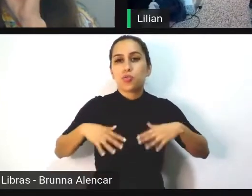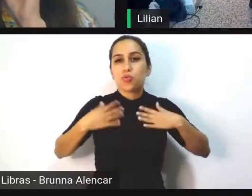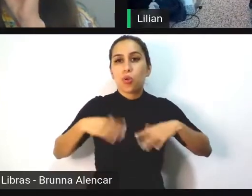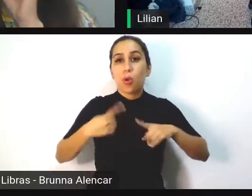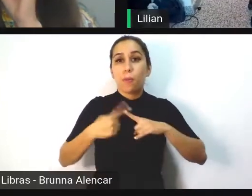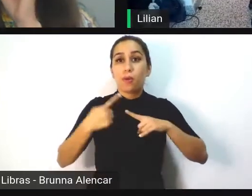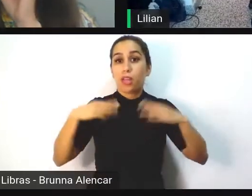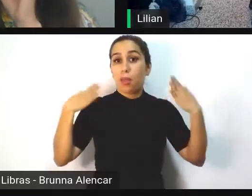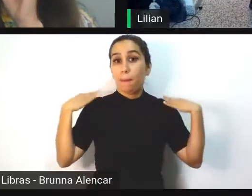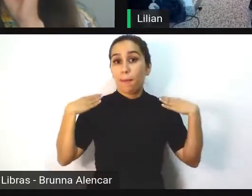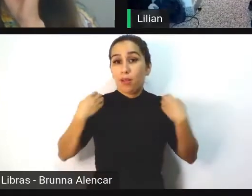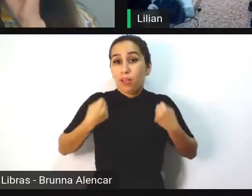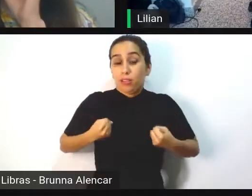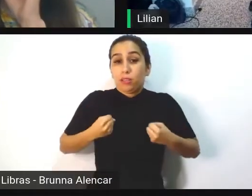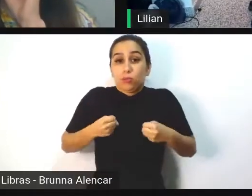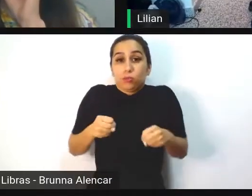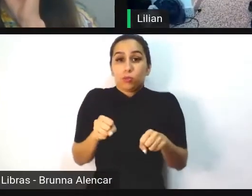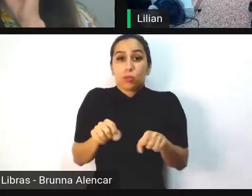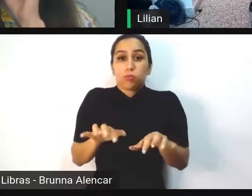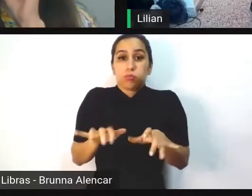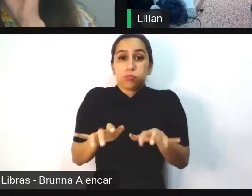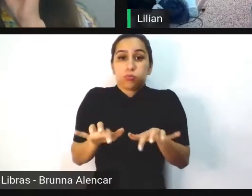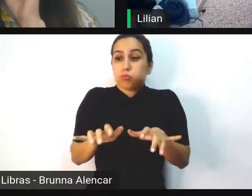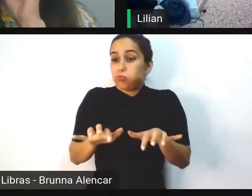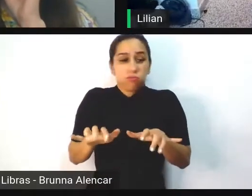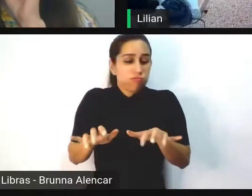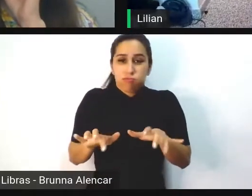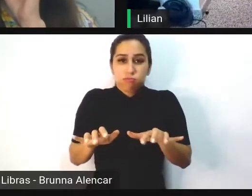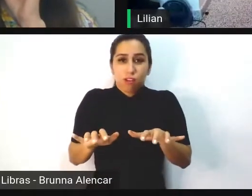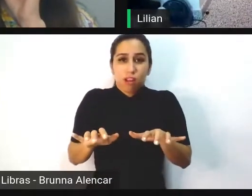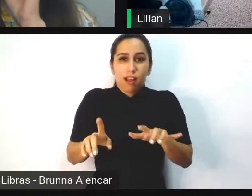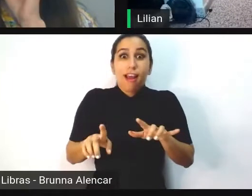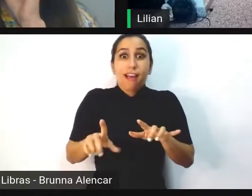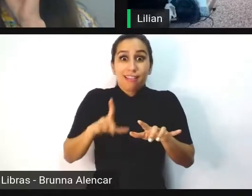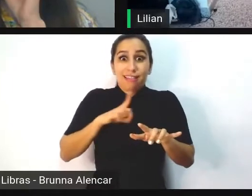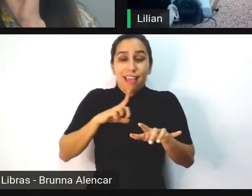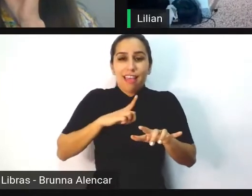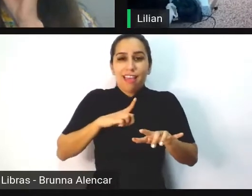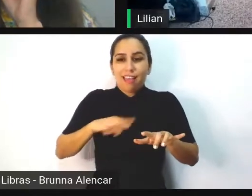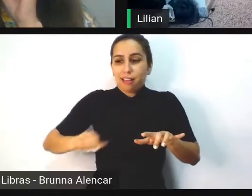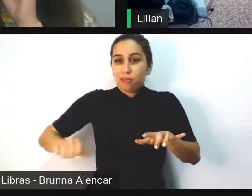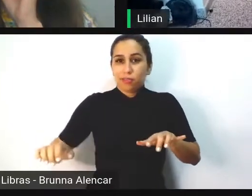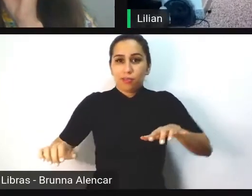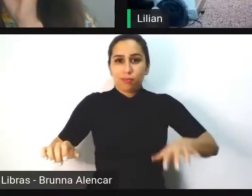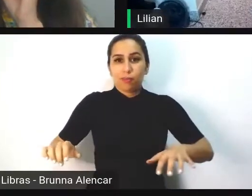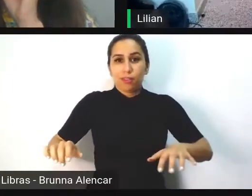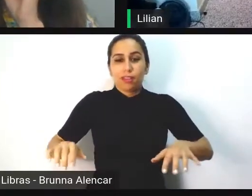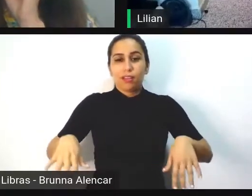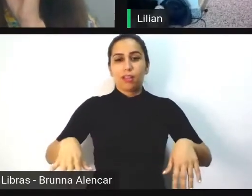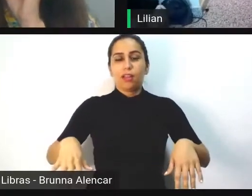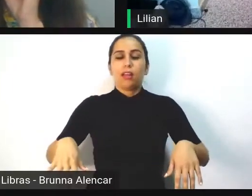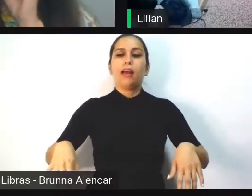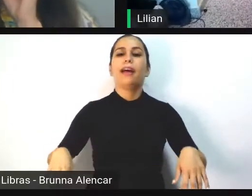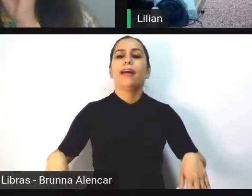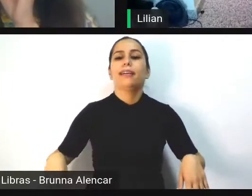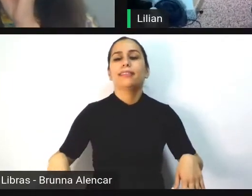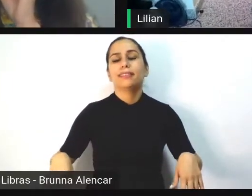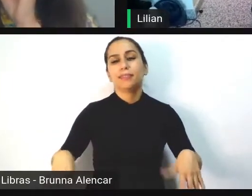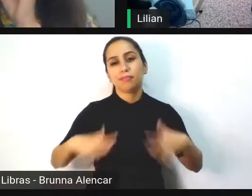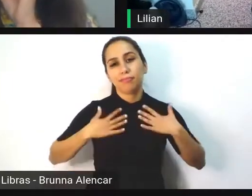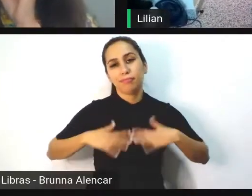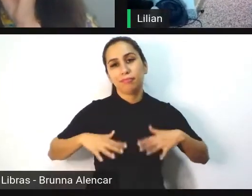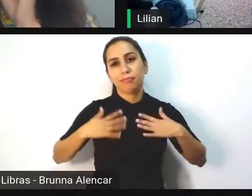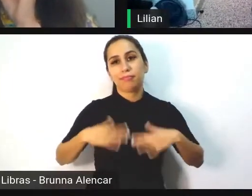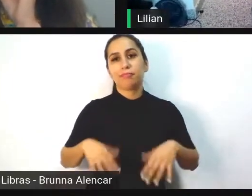tronco e, consequentemente, a pressão dos discos, tá bom? E uma coisa muito importante é que essa